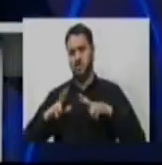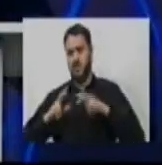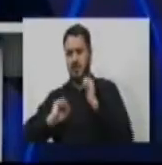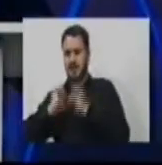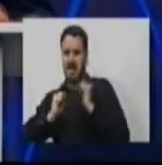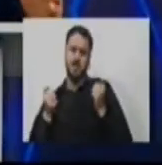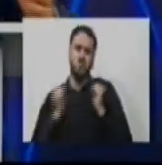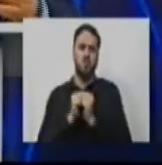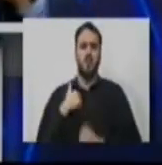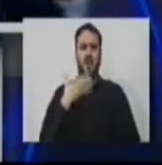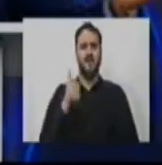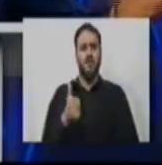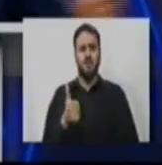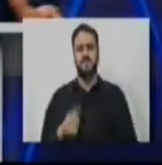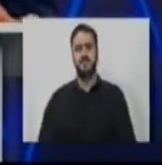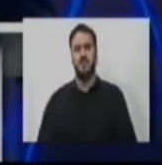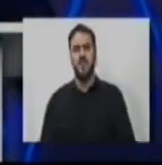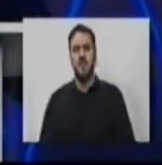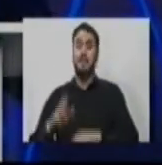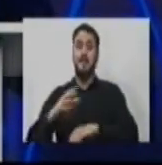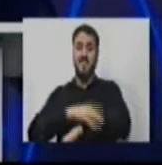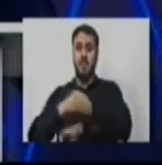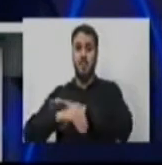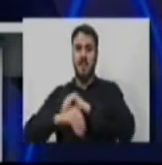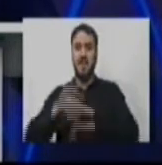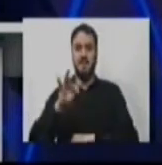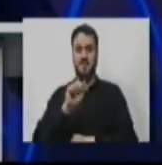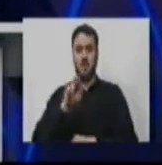O pedágio de Farroupilha terminou, isso é uma celebração na região. E o senhor